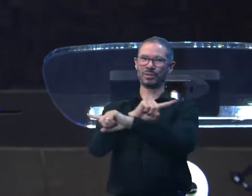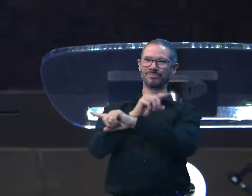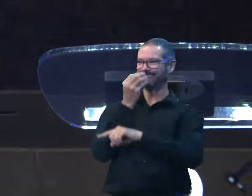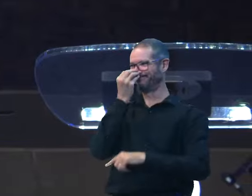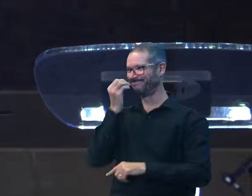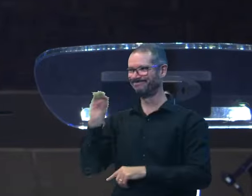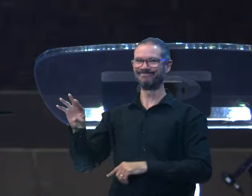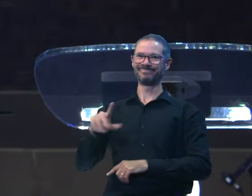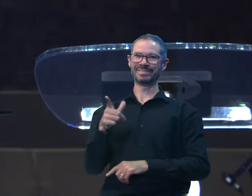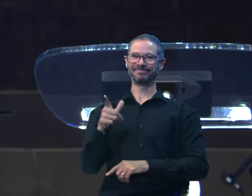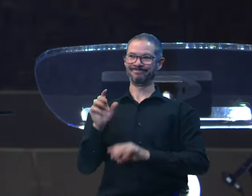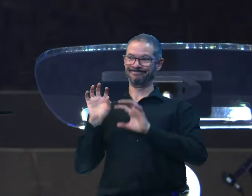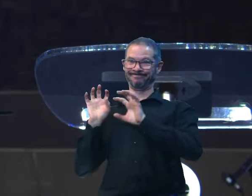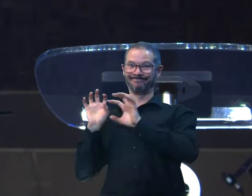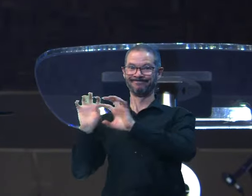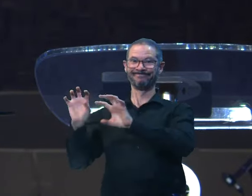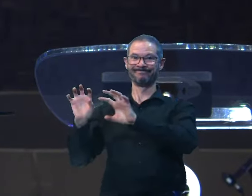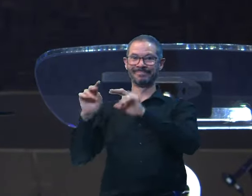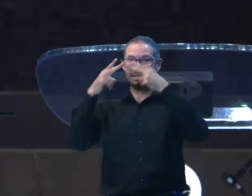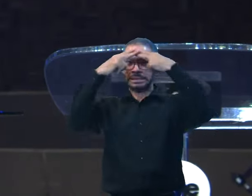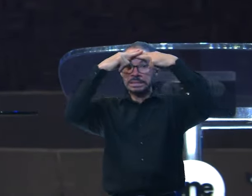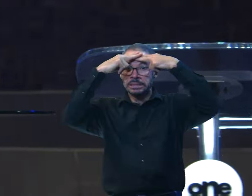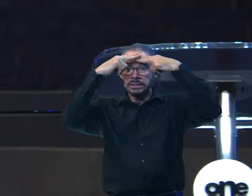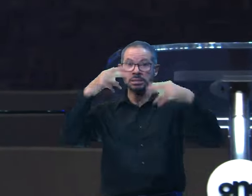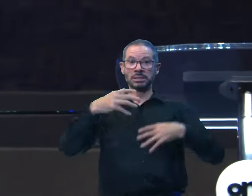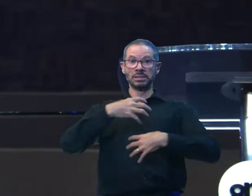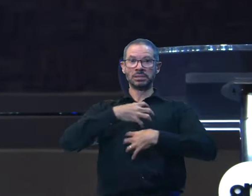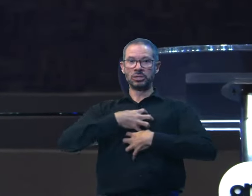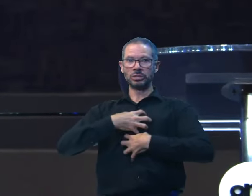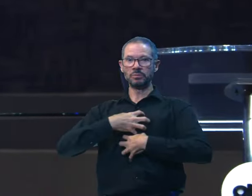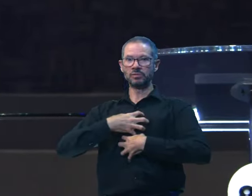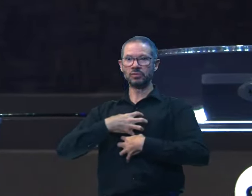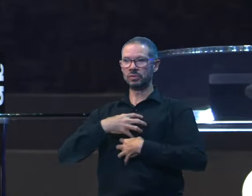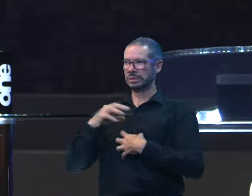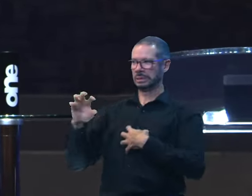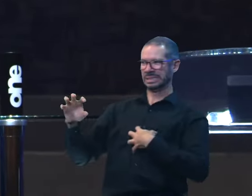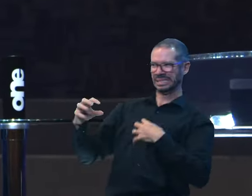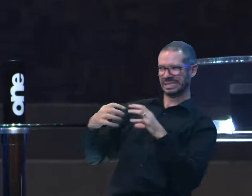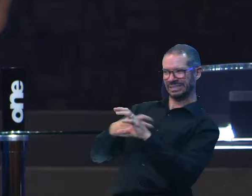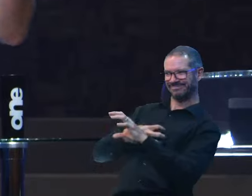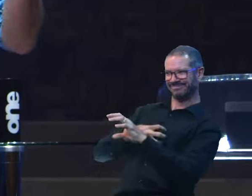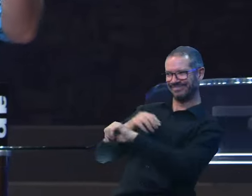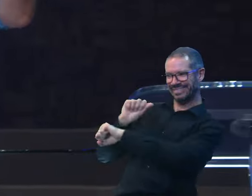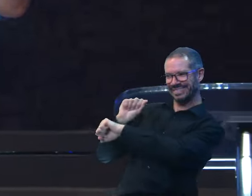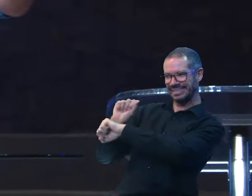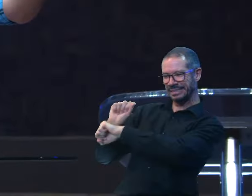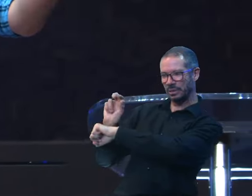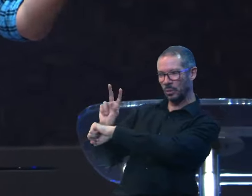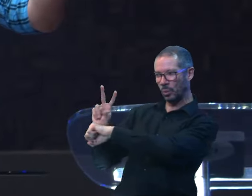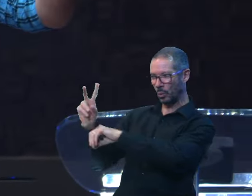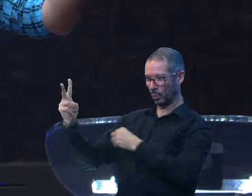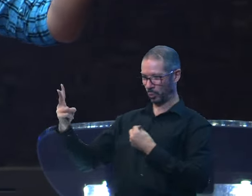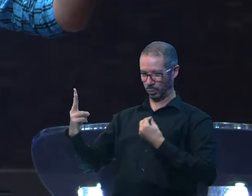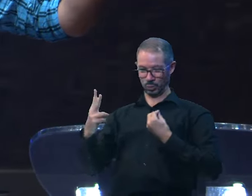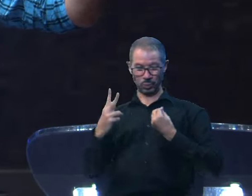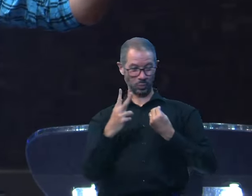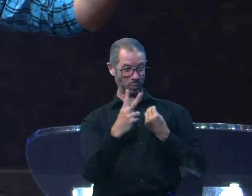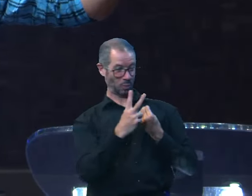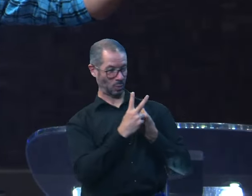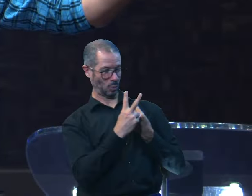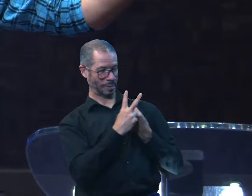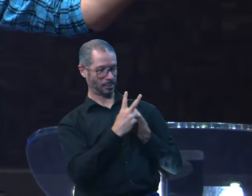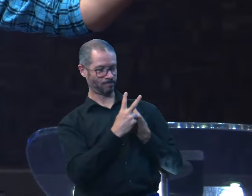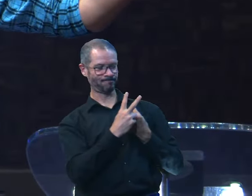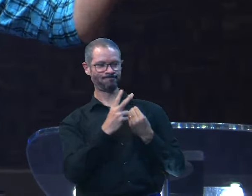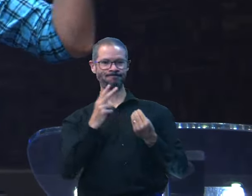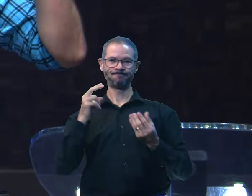Isso também machuca. Quando nos sentimos negligenciados, é quando a gente espera cuidado de alguém e essa pessoa não cuida